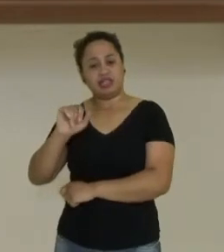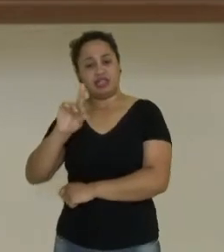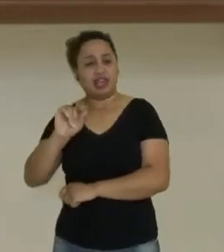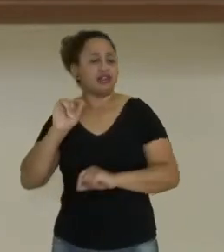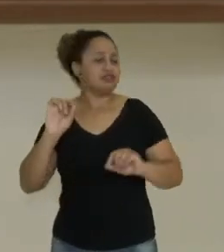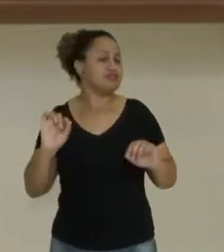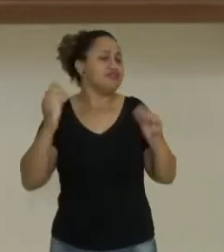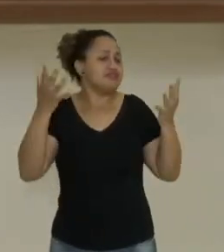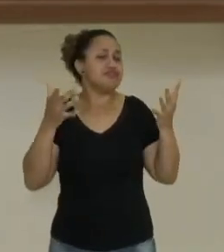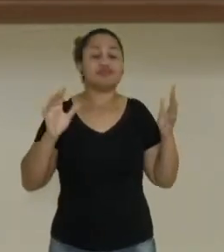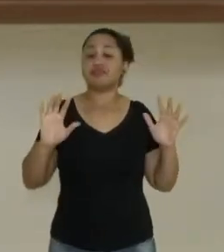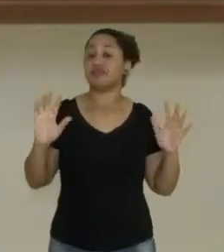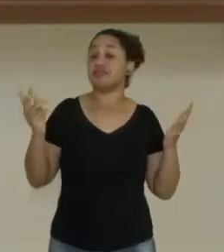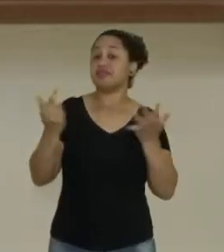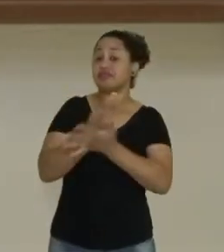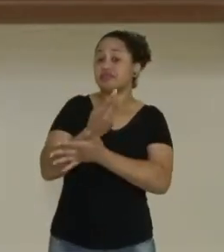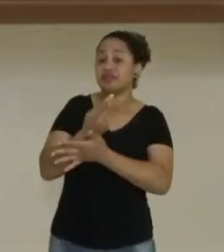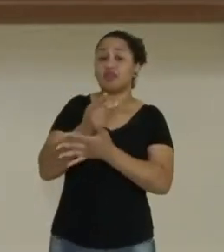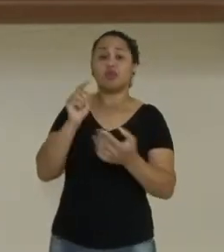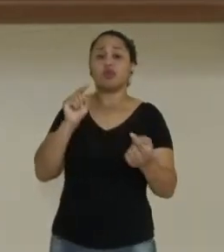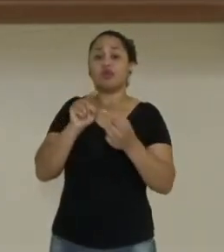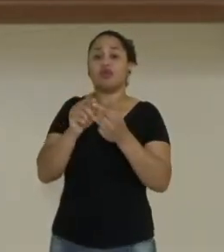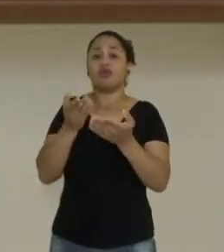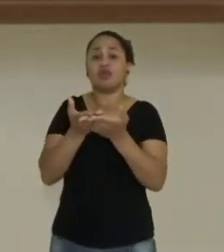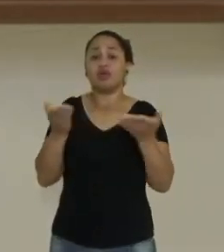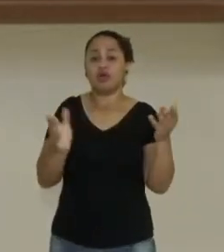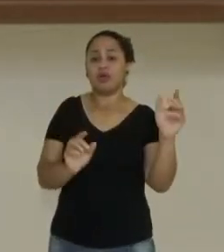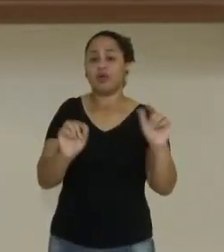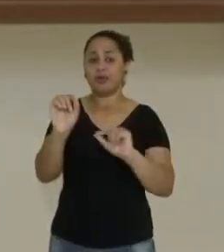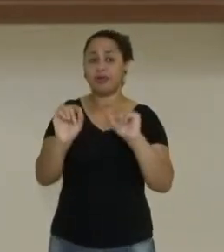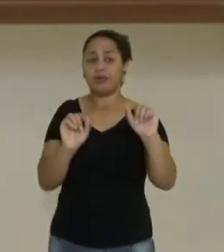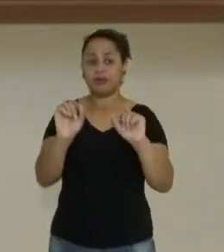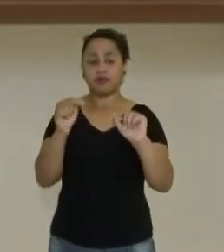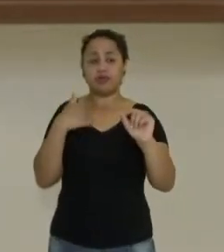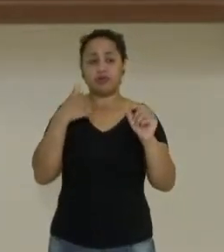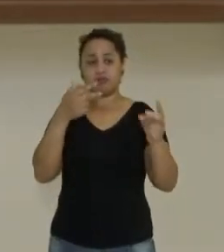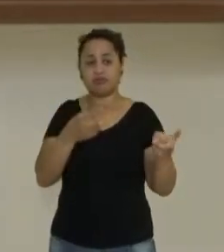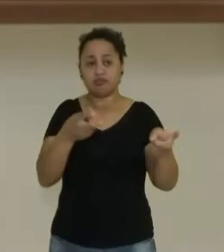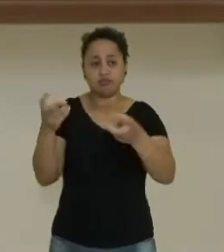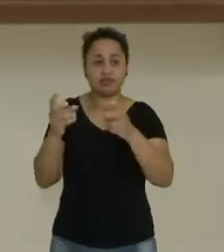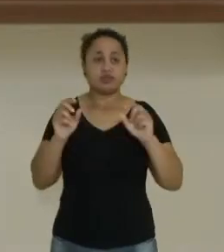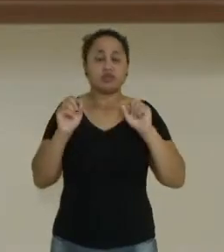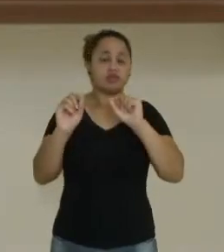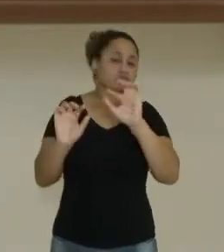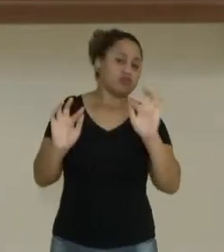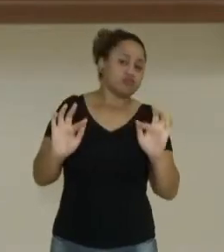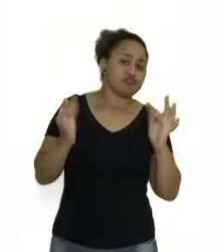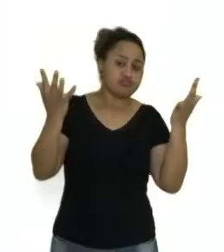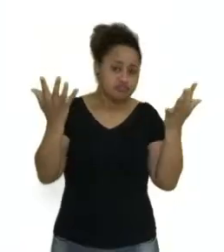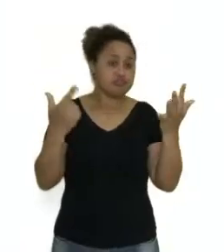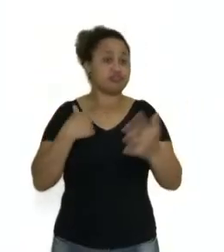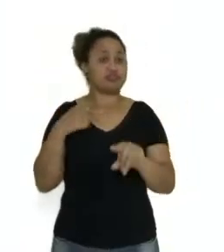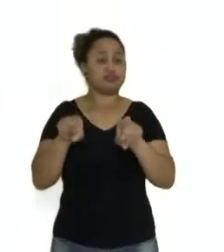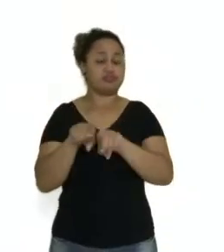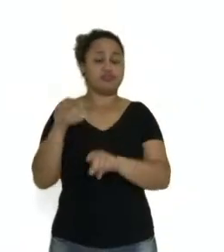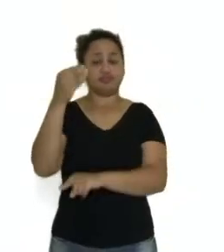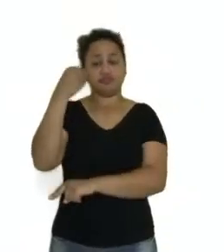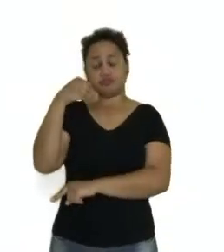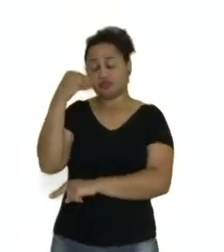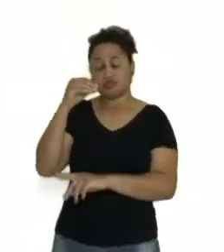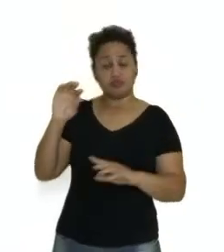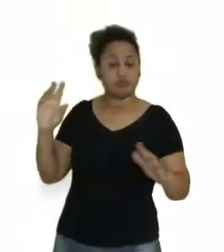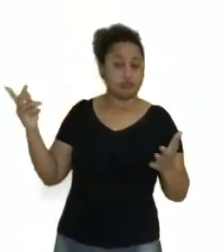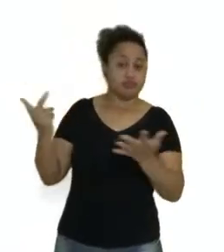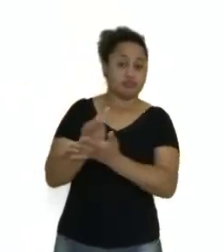quais são os objetivos da aula de hoje? Então, é identificar esses fenômenos e experimentos